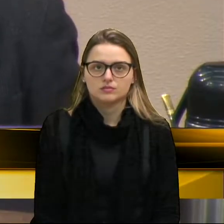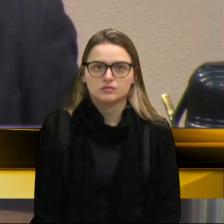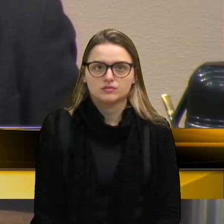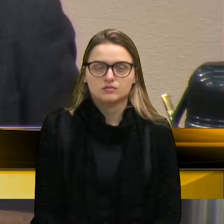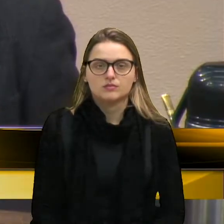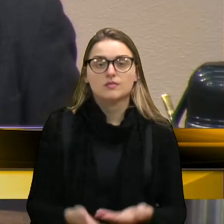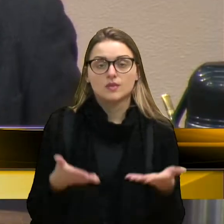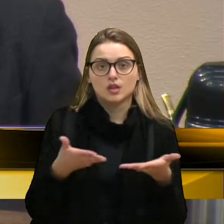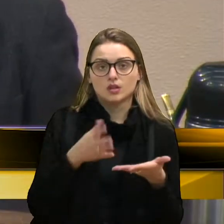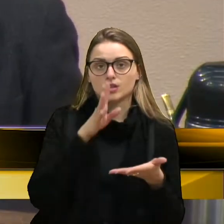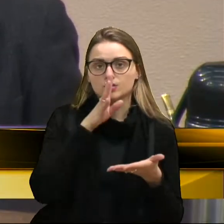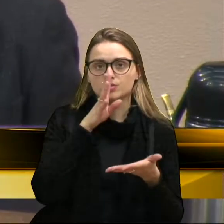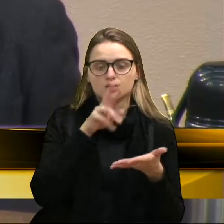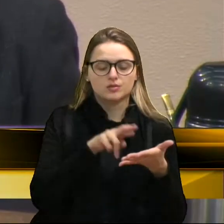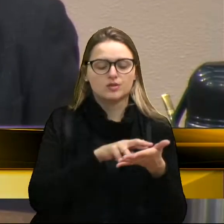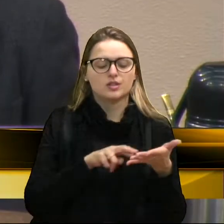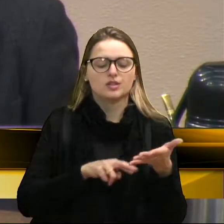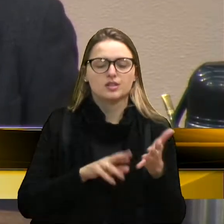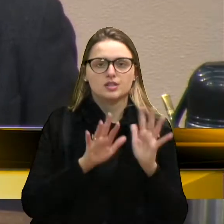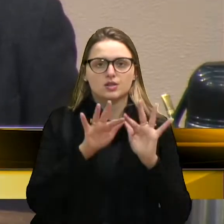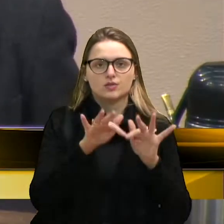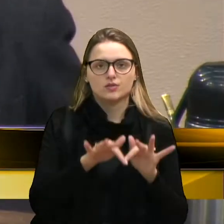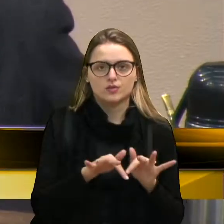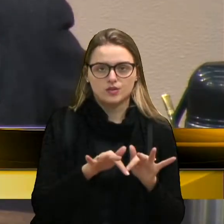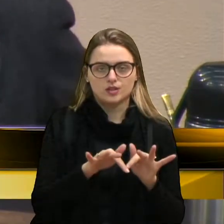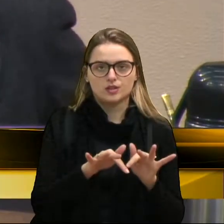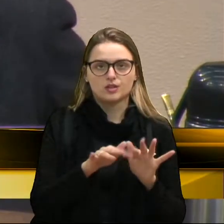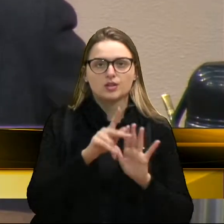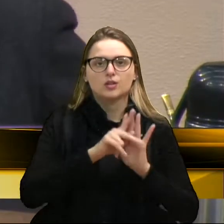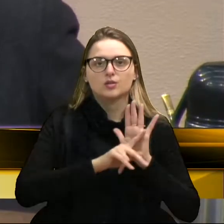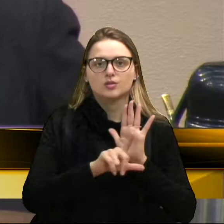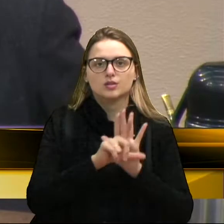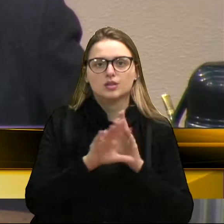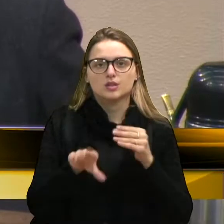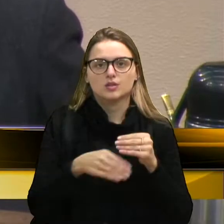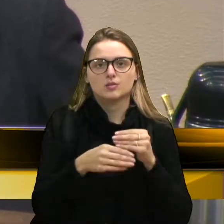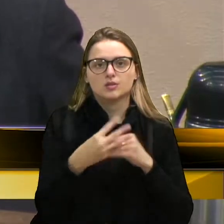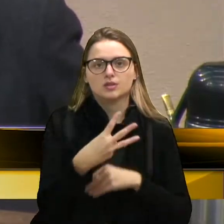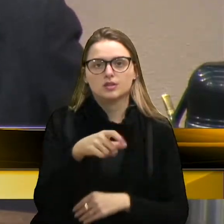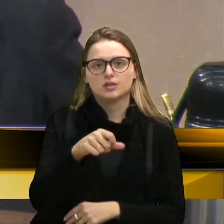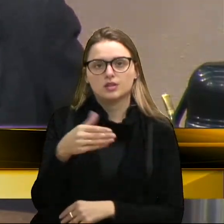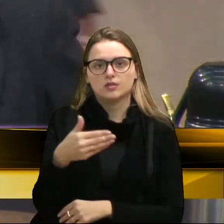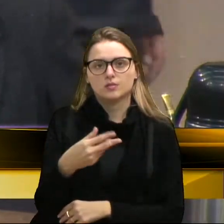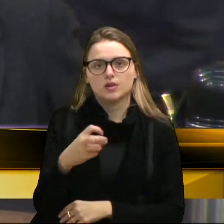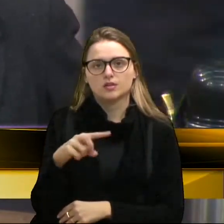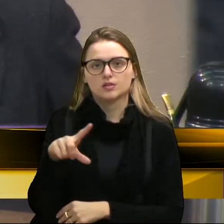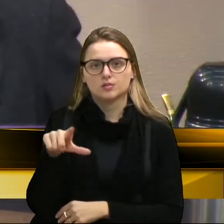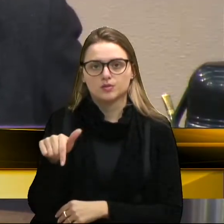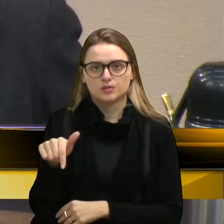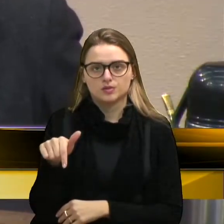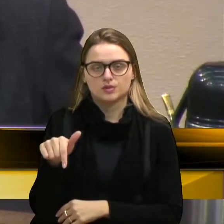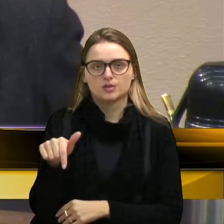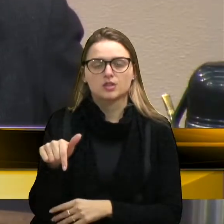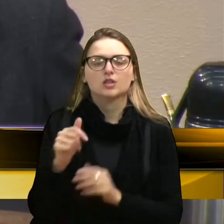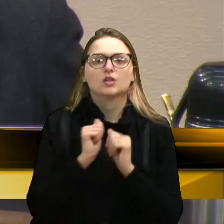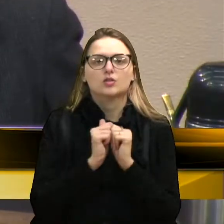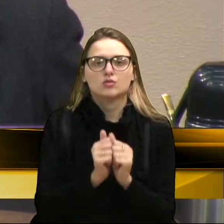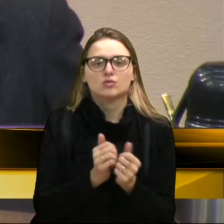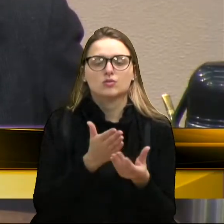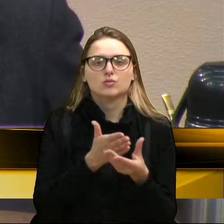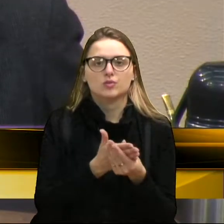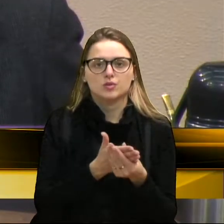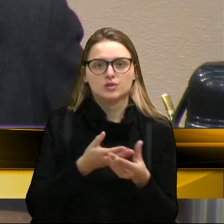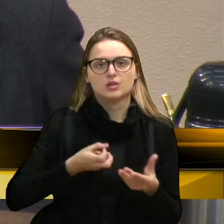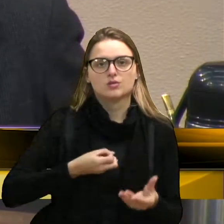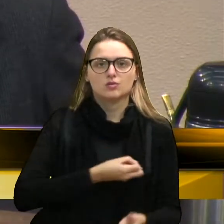Em apreciação, o parecer de redação final do projeto de lei complementar número 39 de 2017, contido no processo